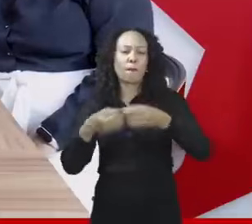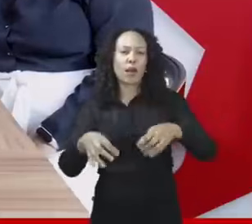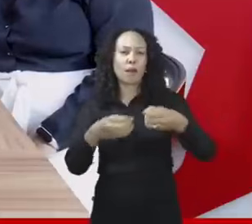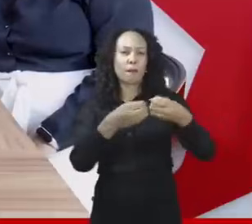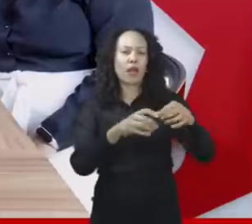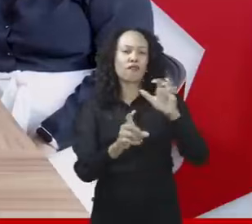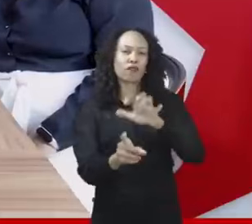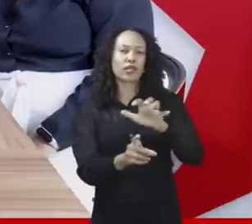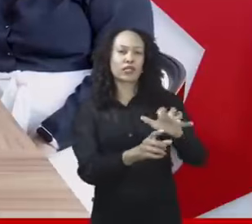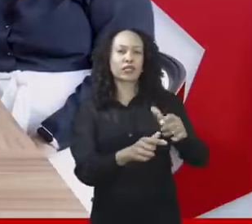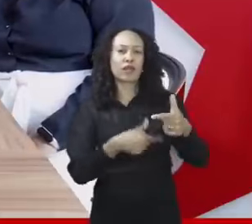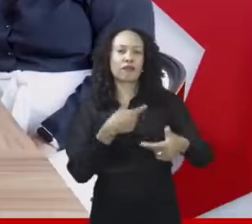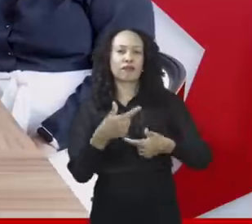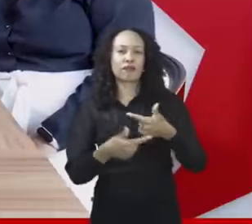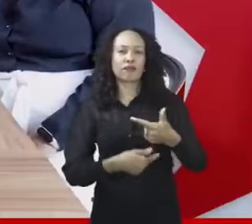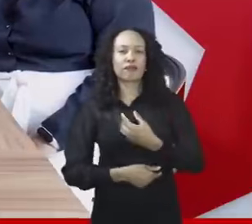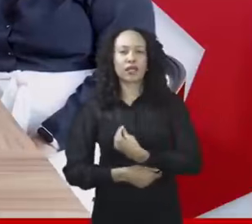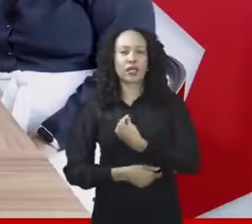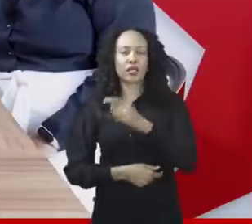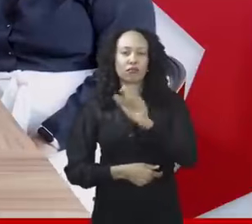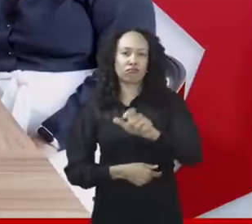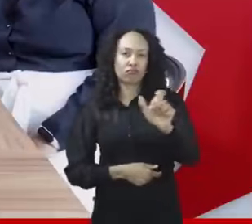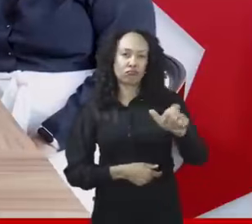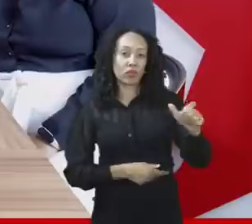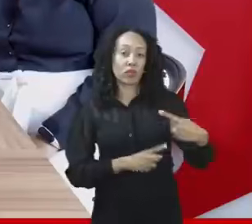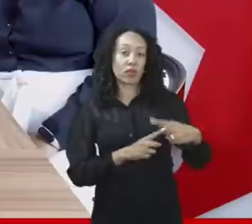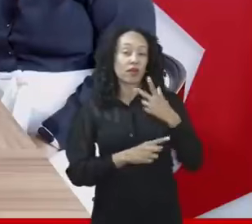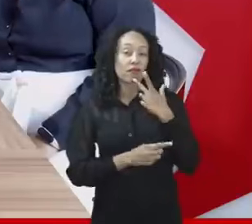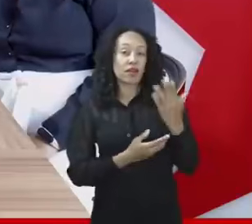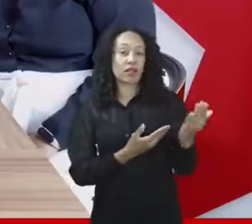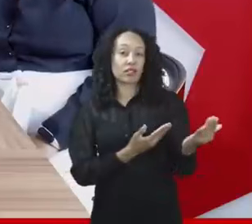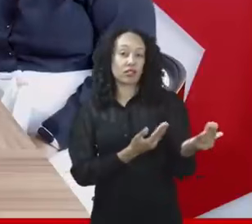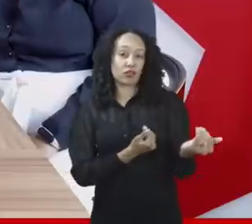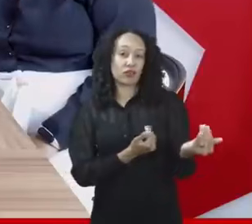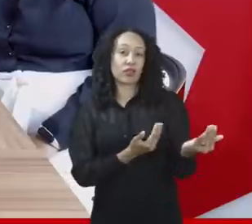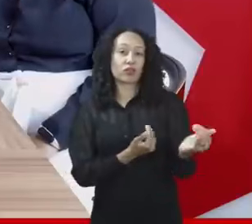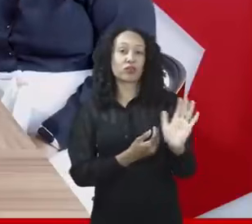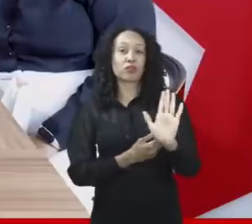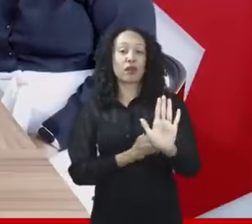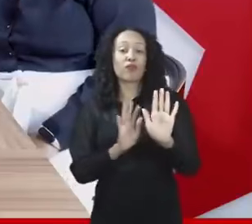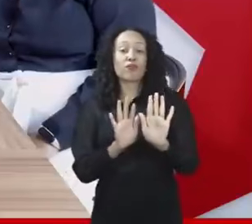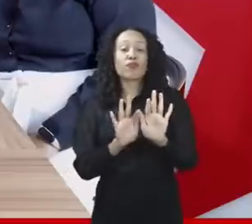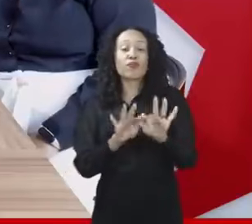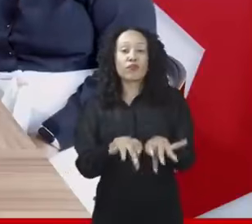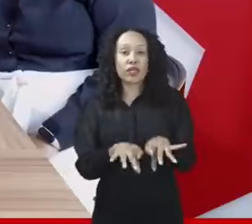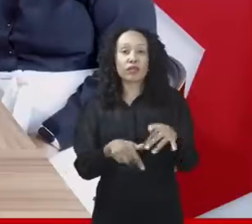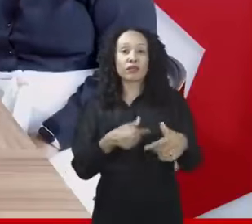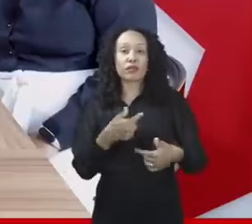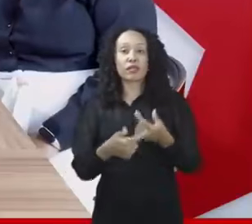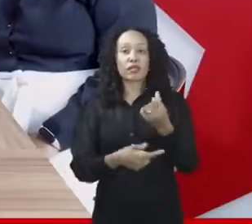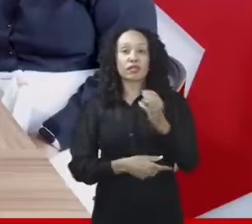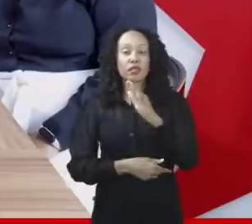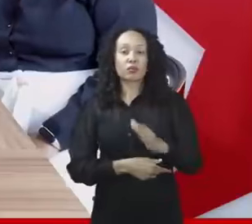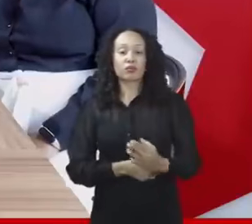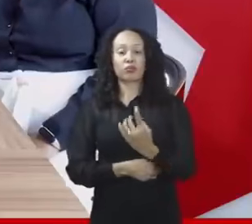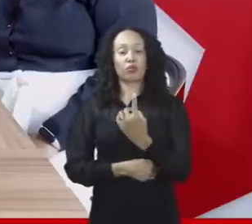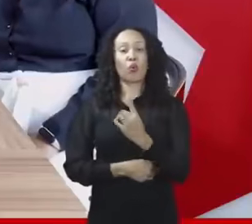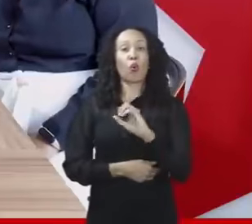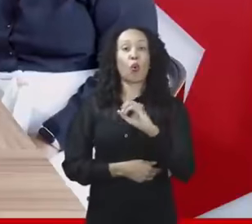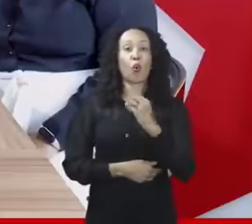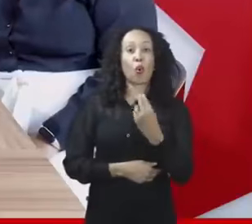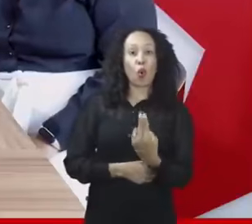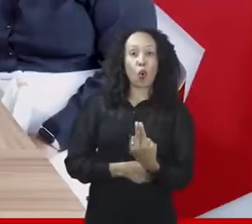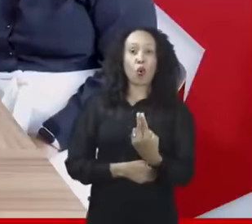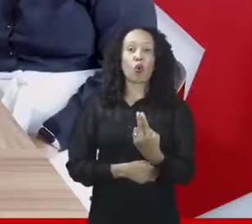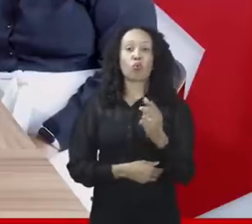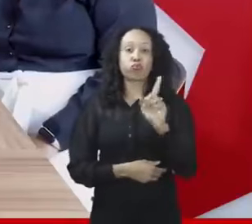né? Porque a gente fala sobre juventude aqui no Pode Tremer, mas o fim da escala 6x1 ou a existência dela não interfere